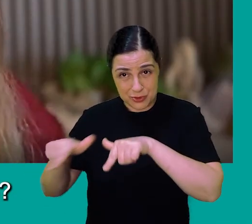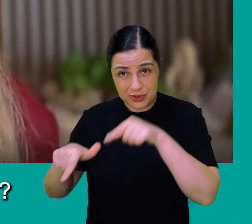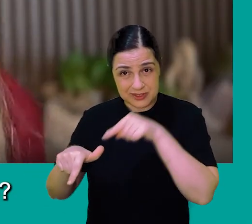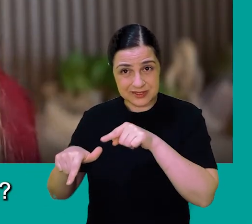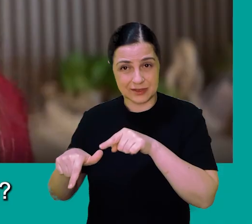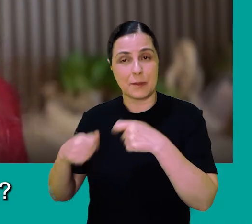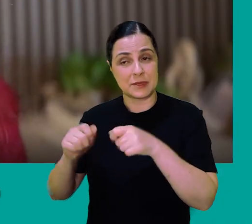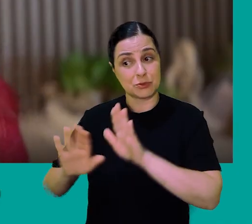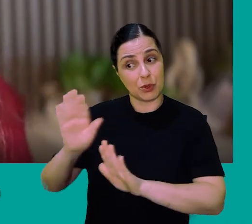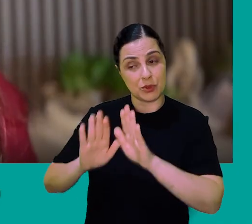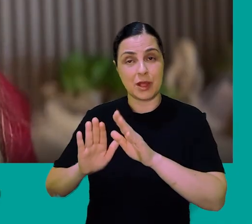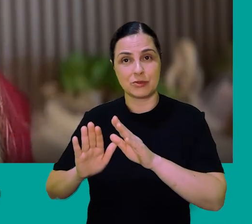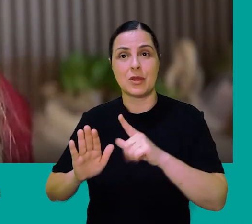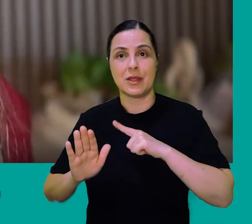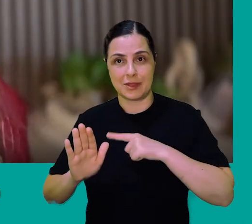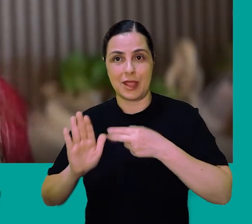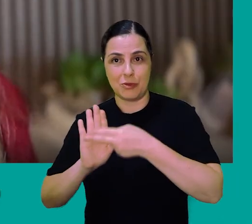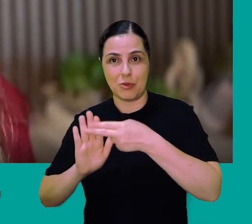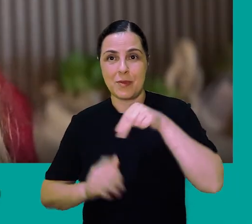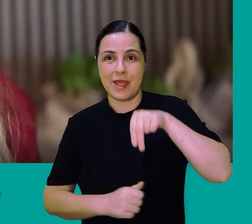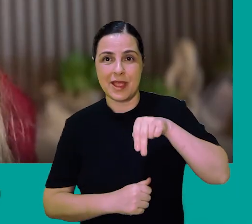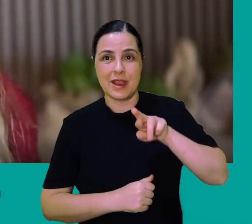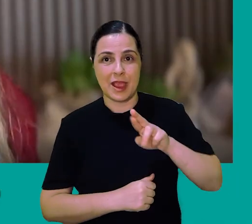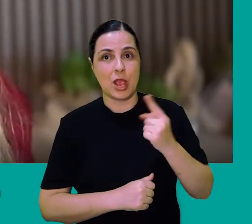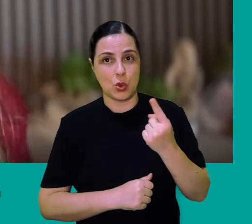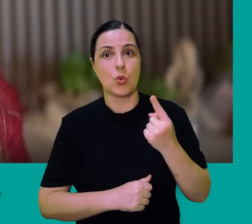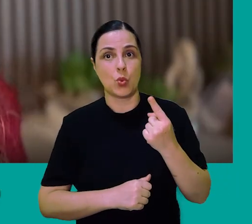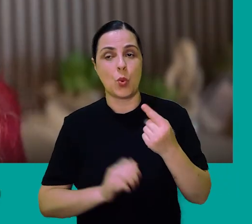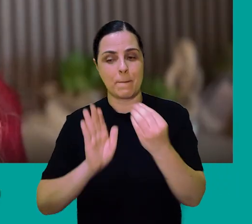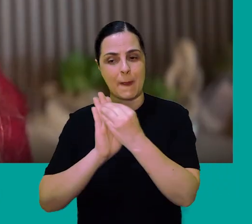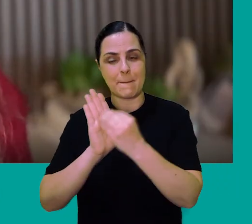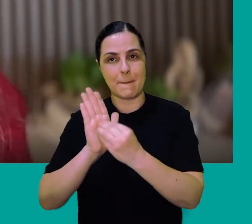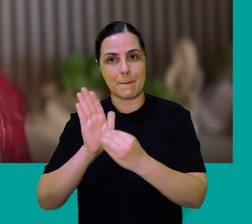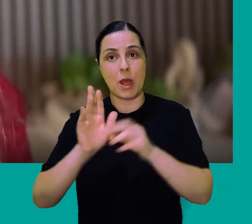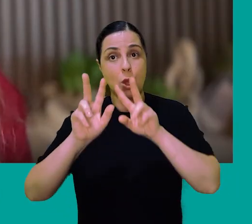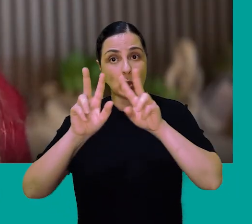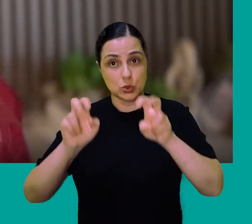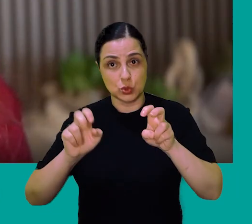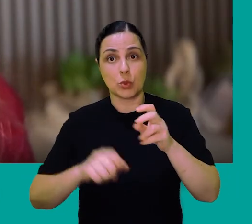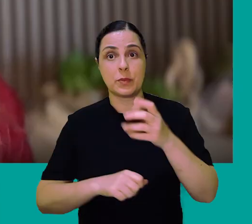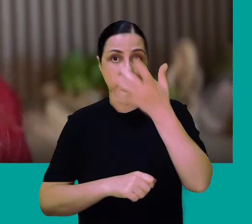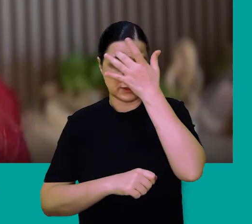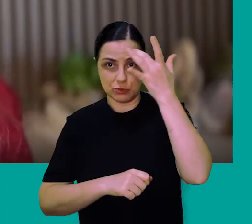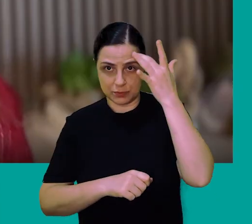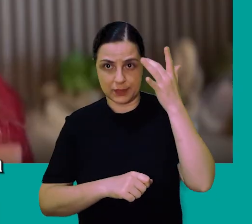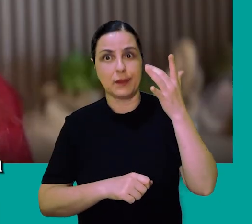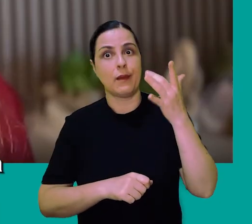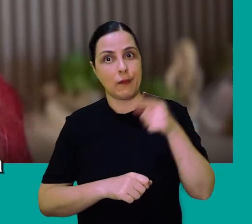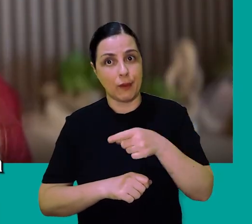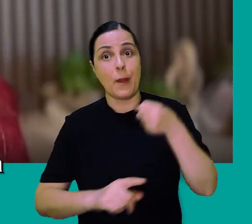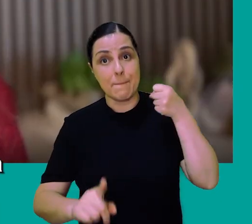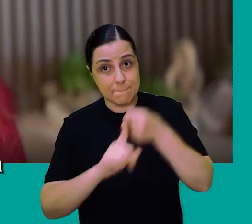que a NR1, né, teve as alterações para olhar a saúde mental, porque está diretamente impactando, né,